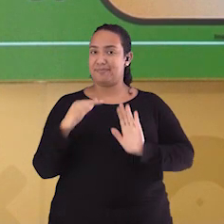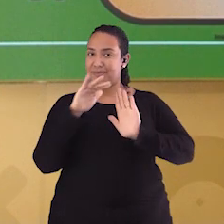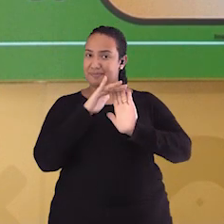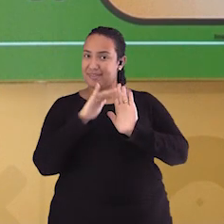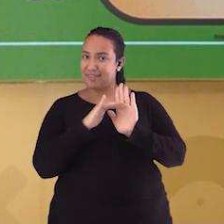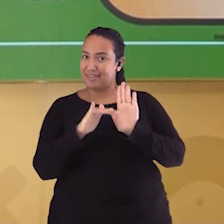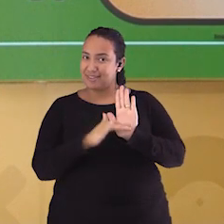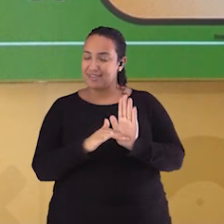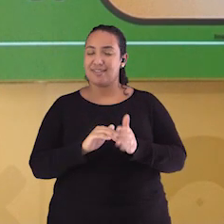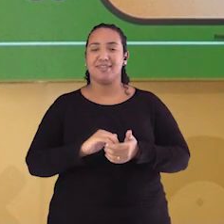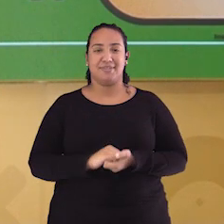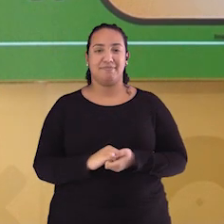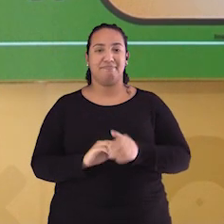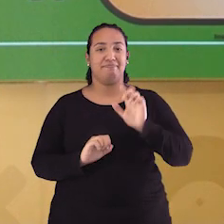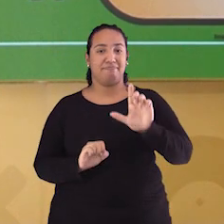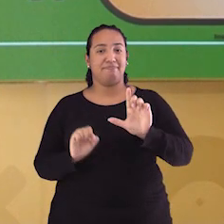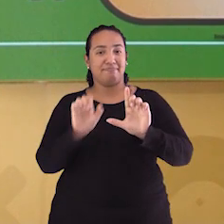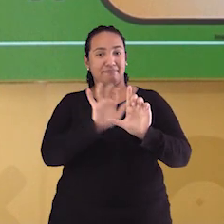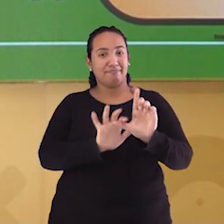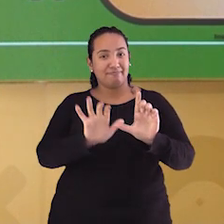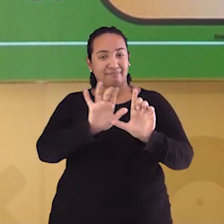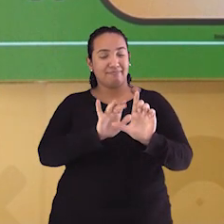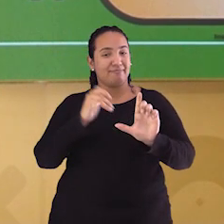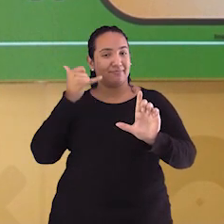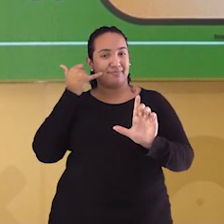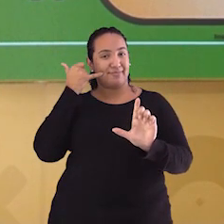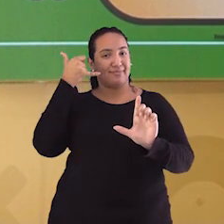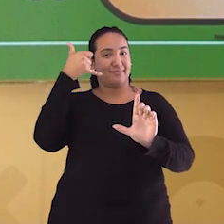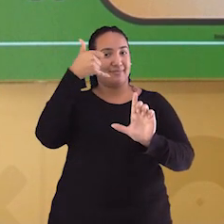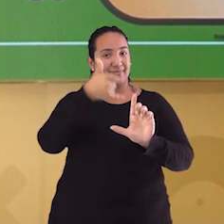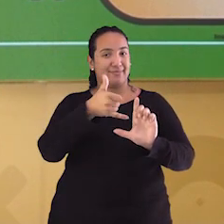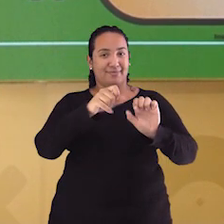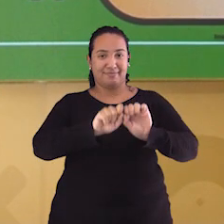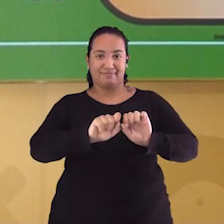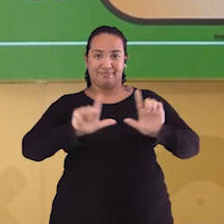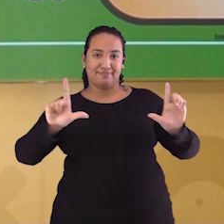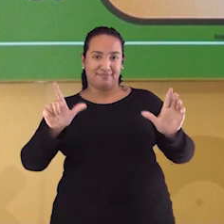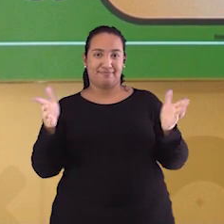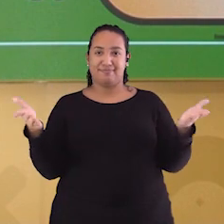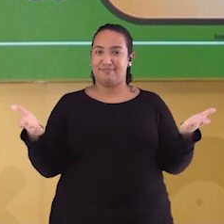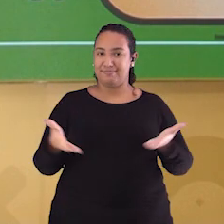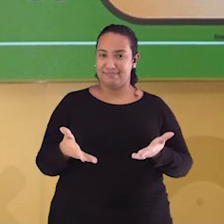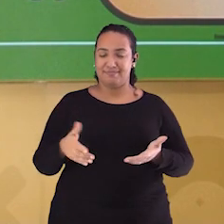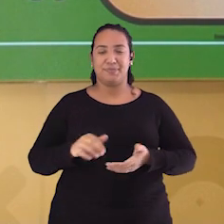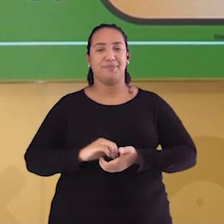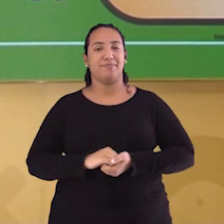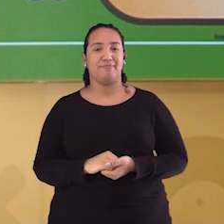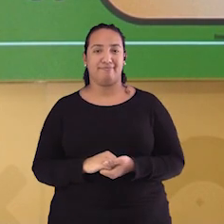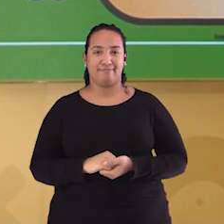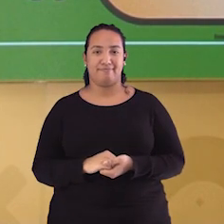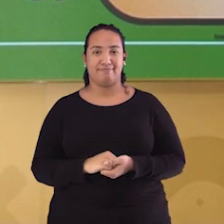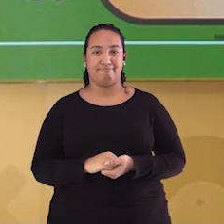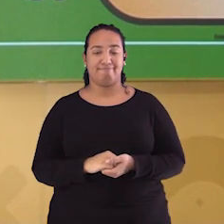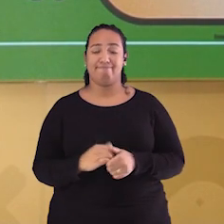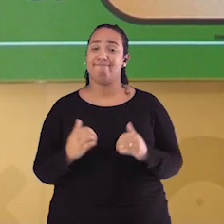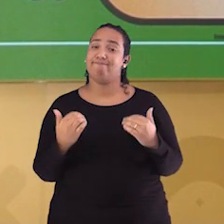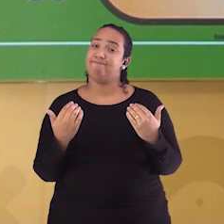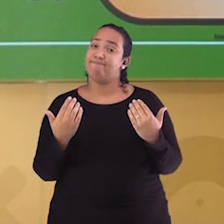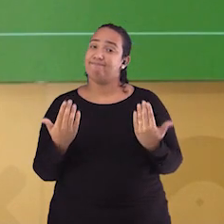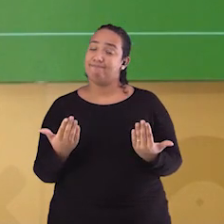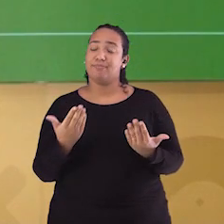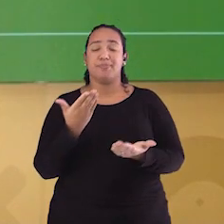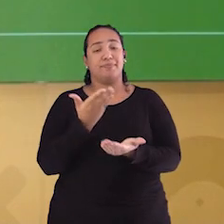de presença. Basta você apontar o seu celular para o QR Code que está aí na sua tela.